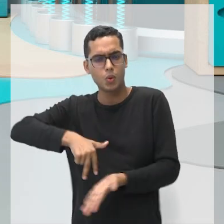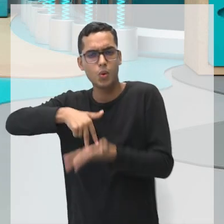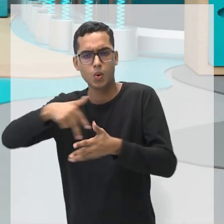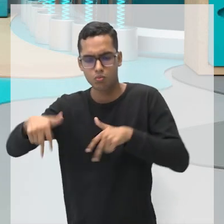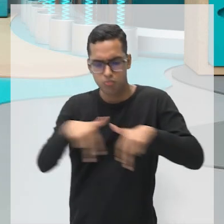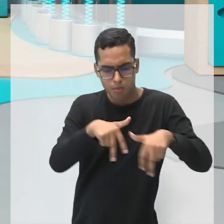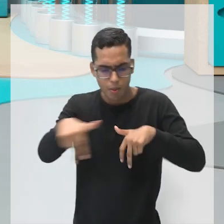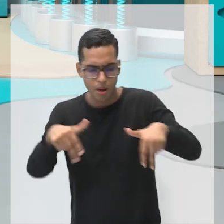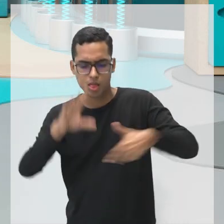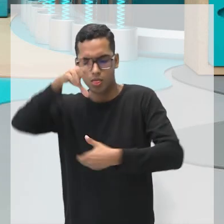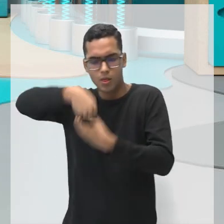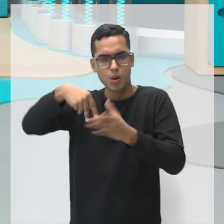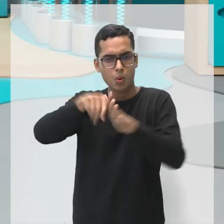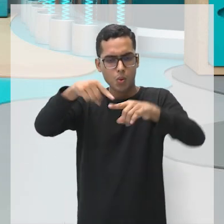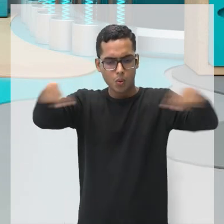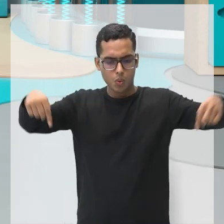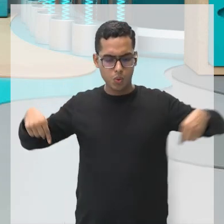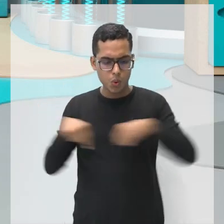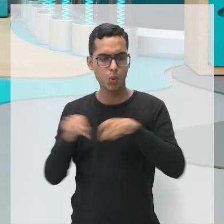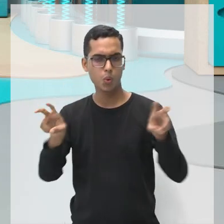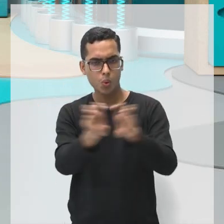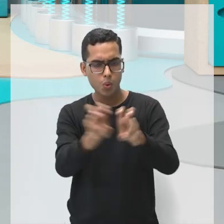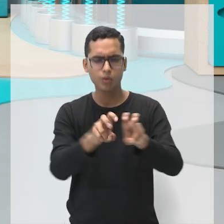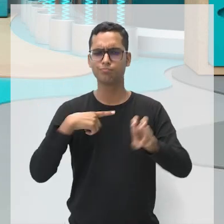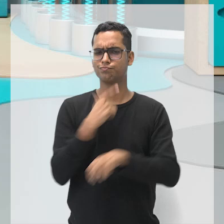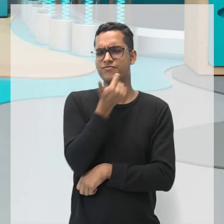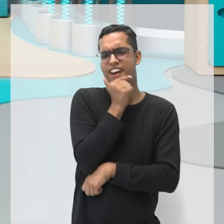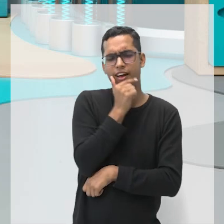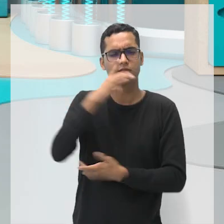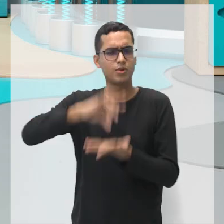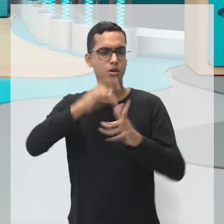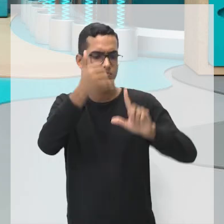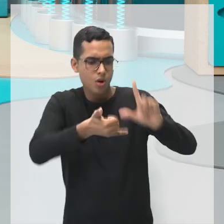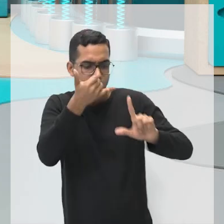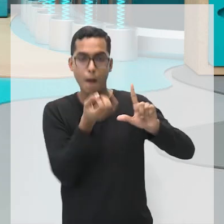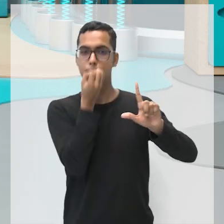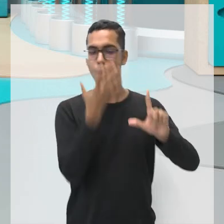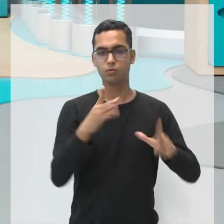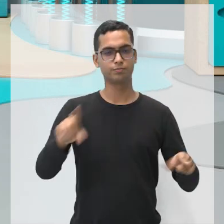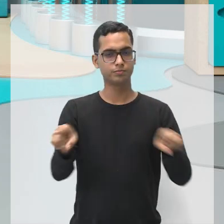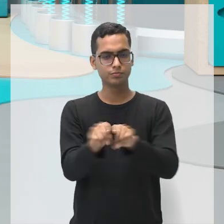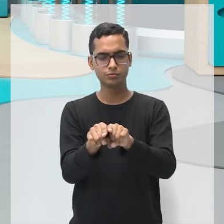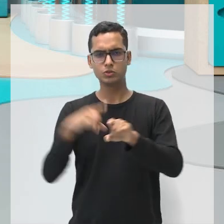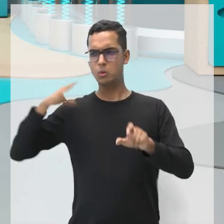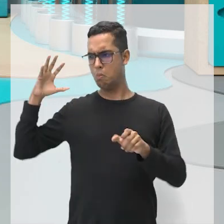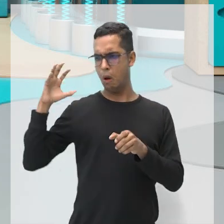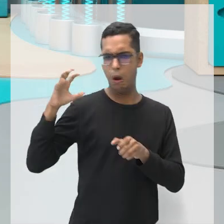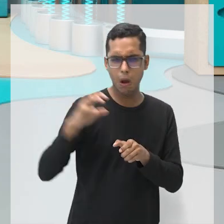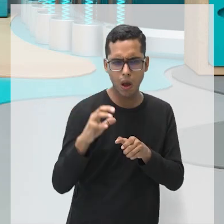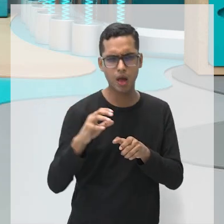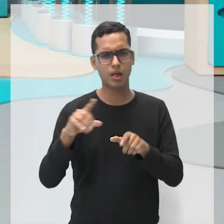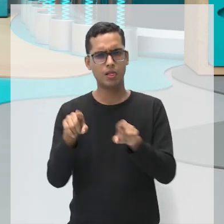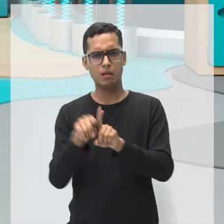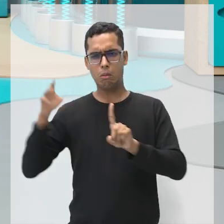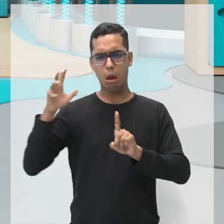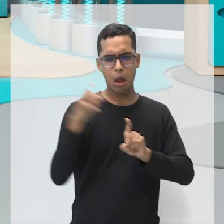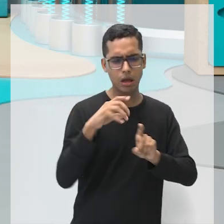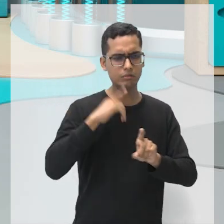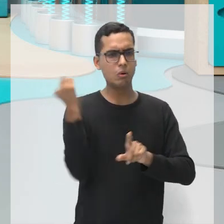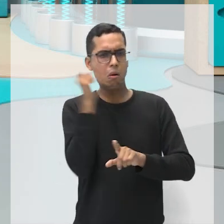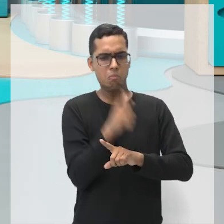quadra, o que pode, o que não pode fazer, porém de uma forma mais divertida, mais lúdica, sem aquela pressão de ganhar,